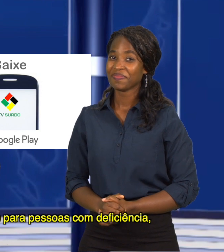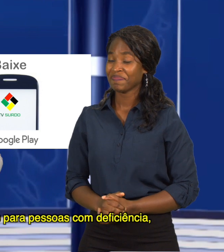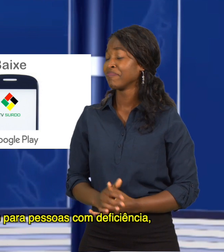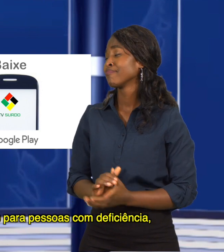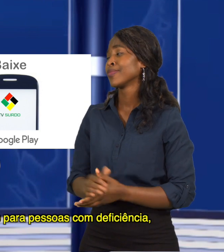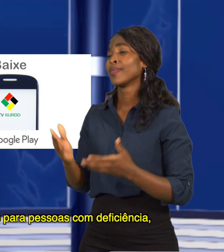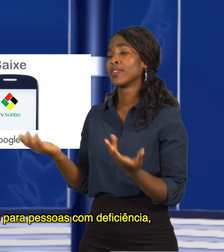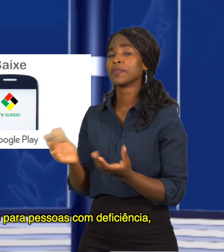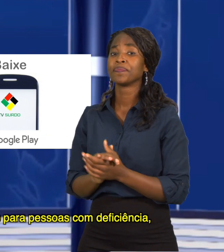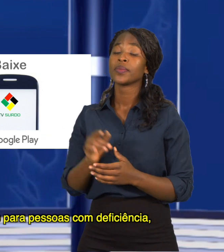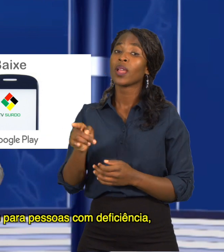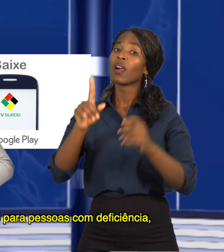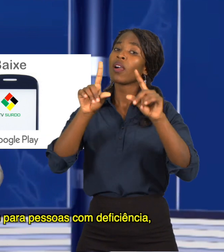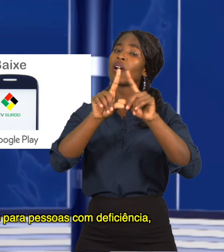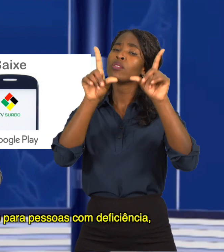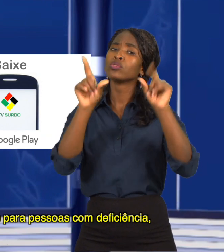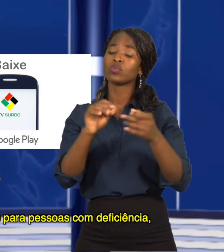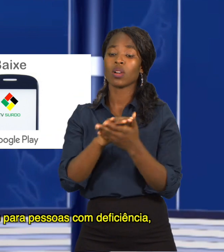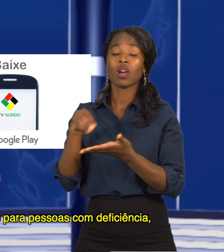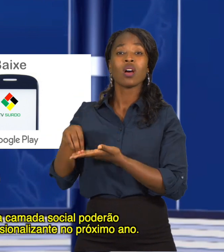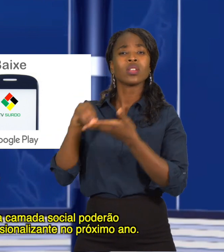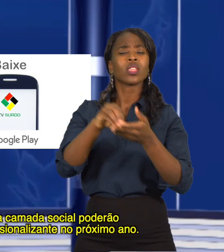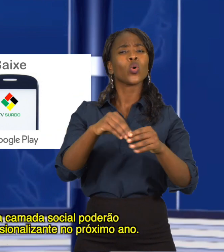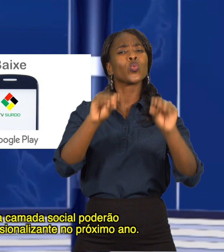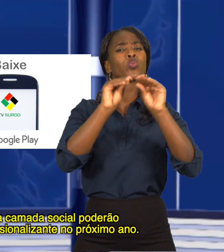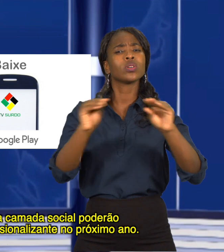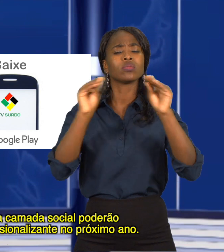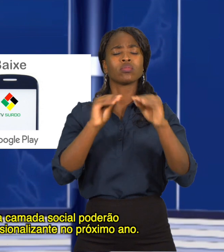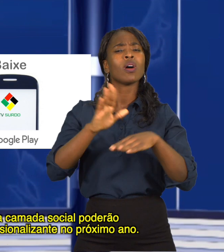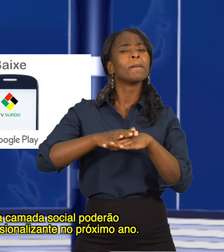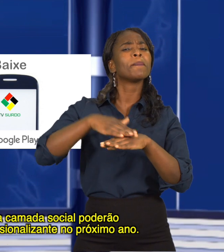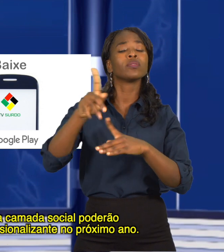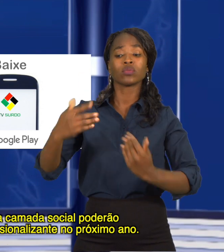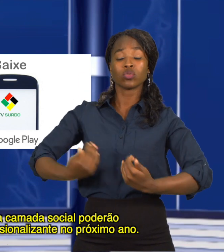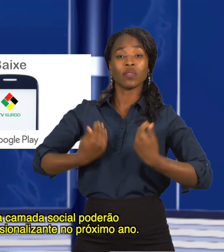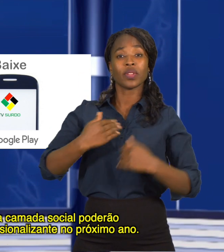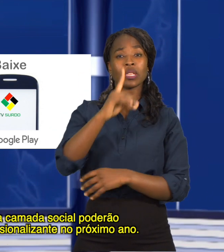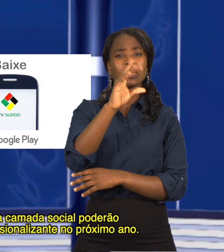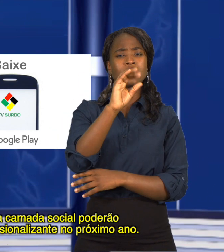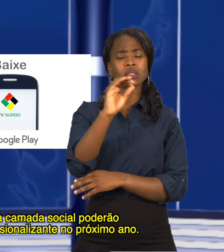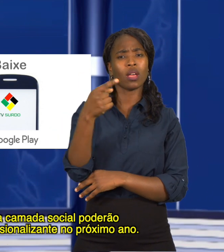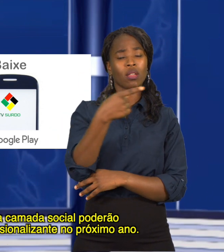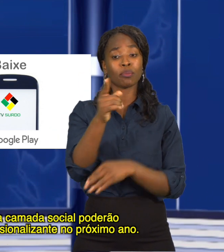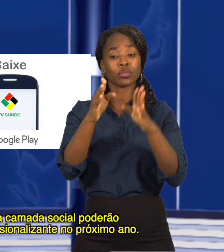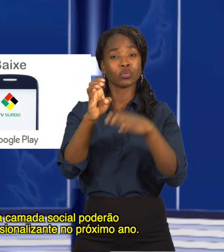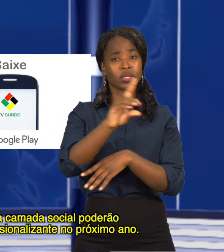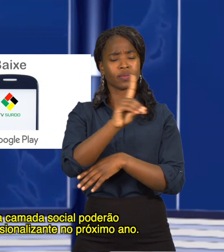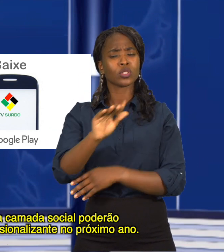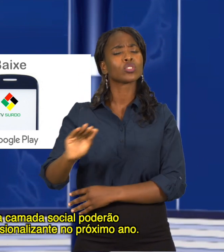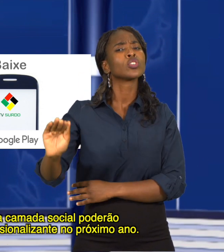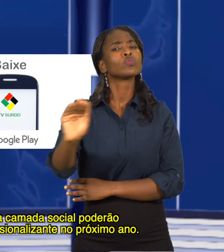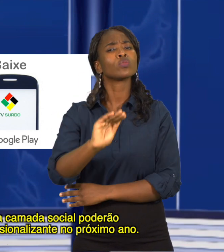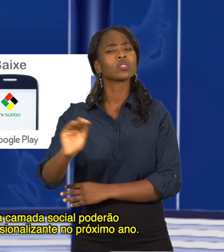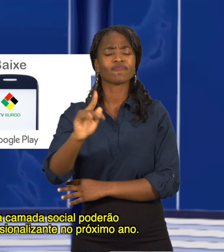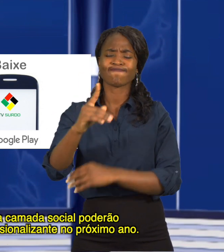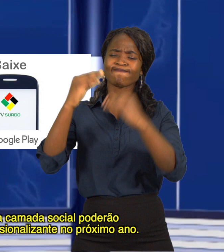à formação para pessoas com deficiência, mais de 100 jovens desta camada social poderão beneficiar